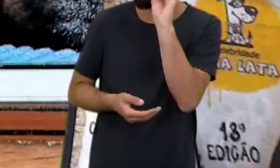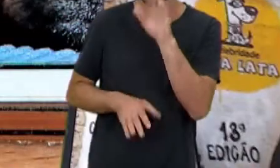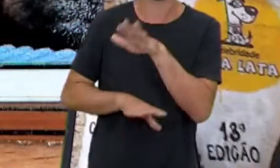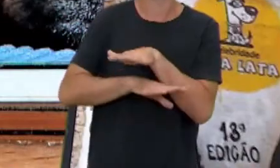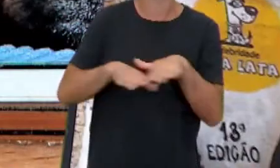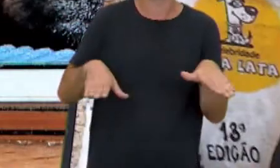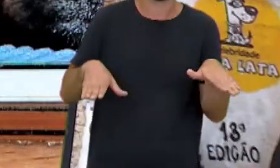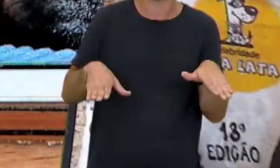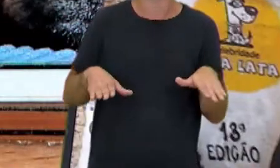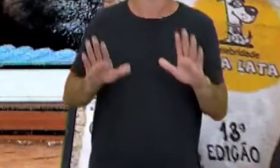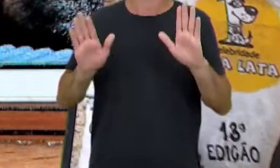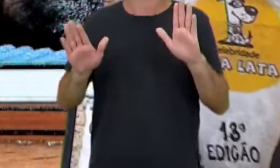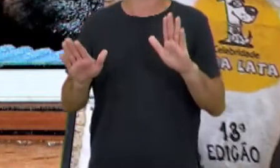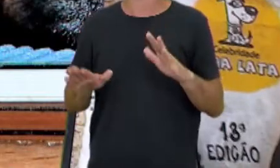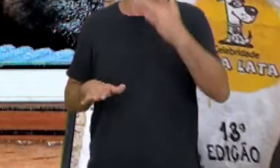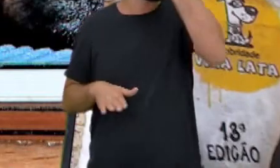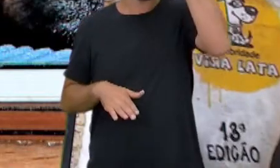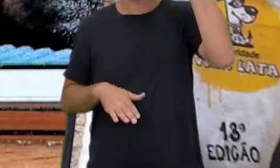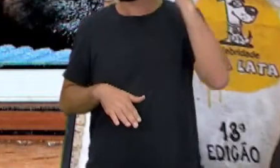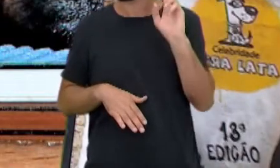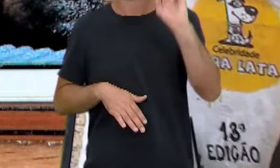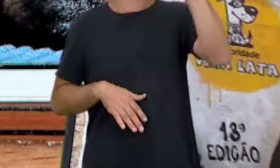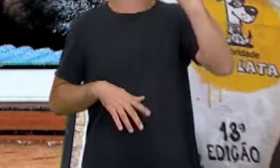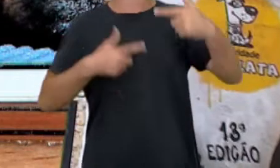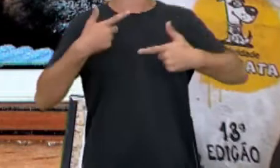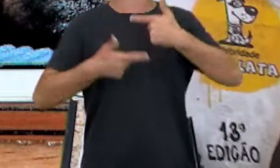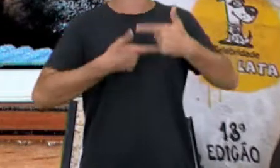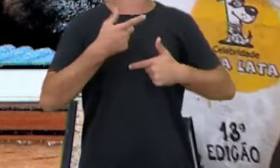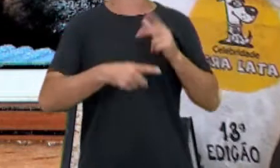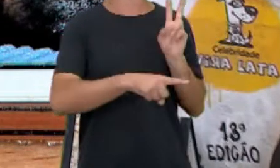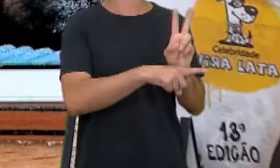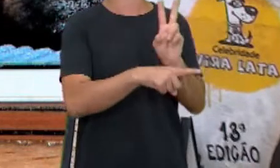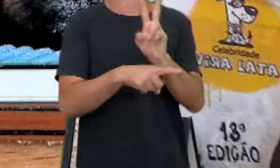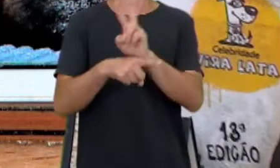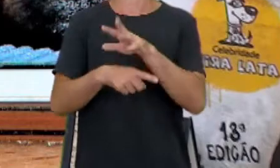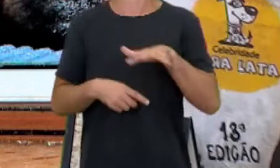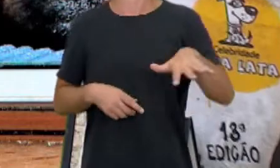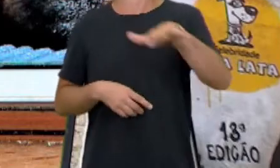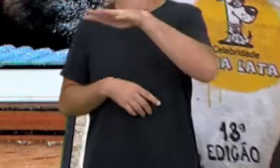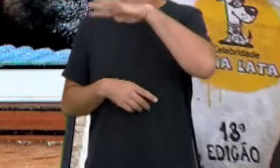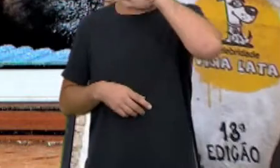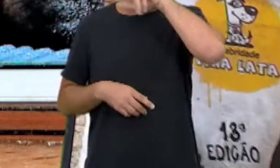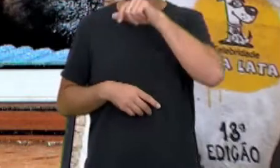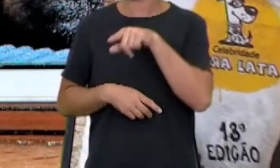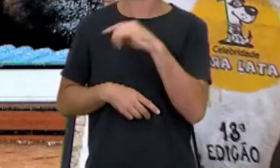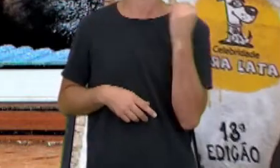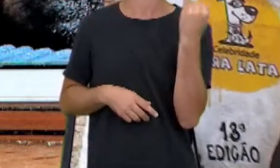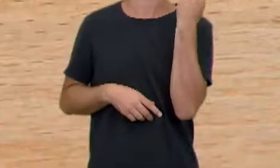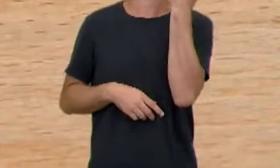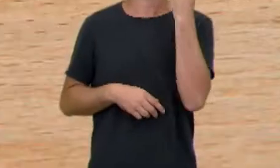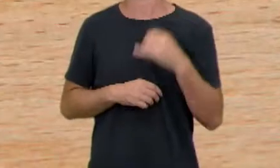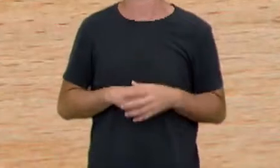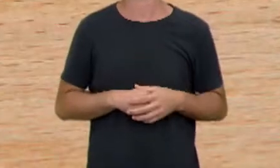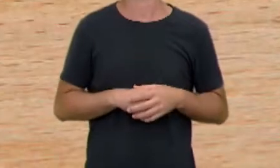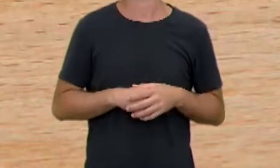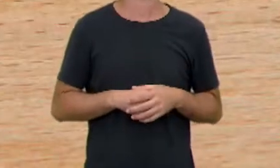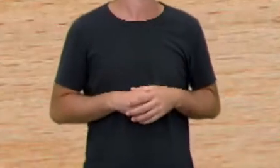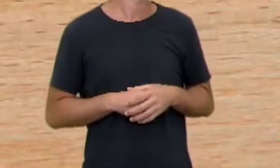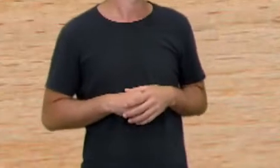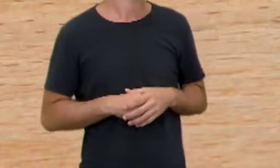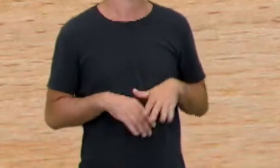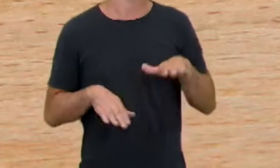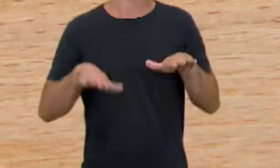proteção animal, né, que entende toda essa causa e essa representatividade tão necessária. Você sabe que, assim, às vezes,